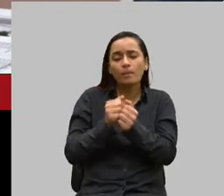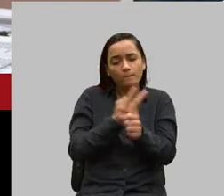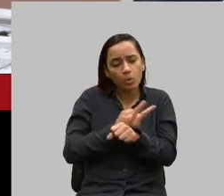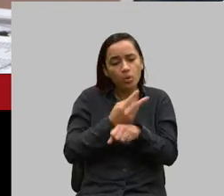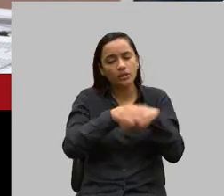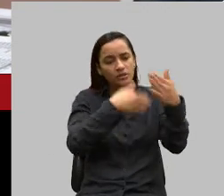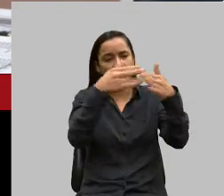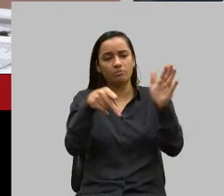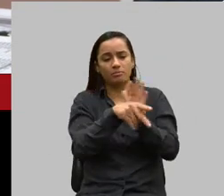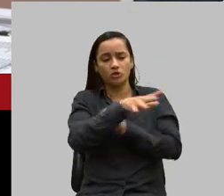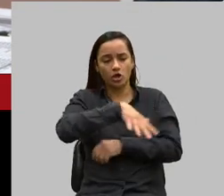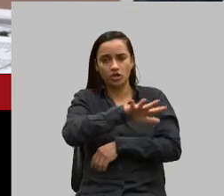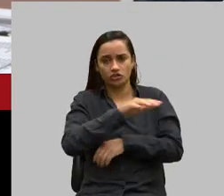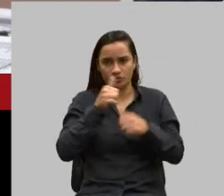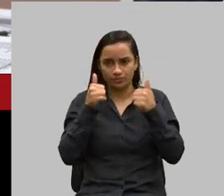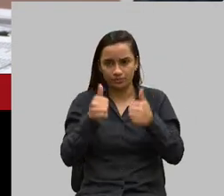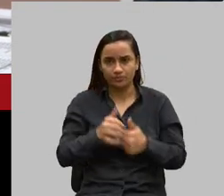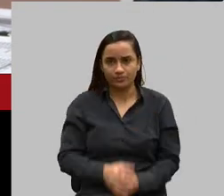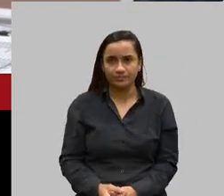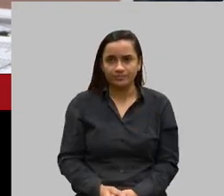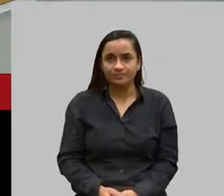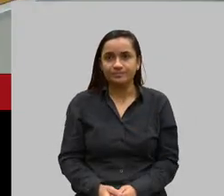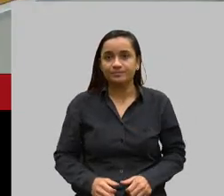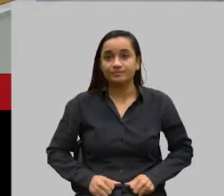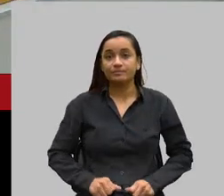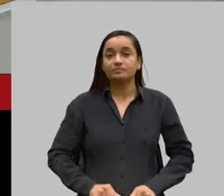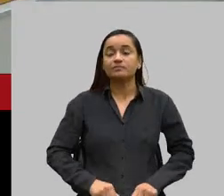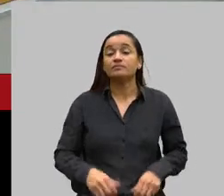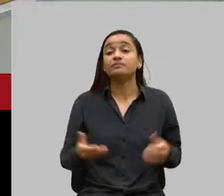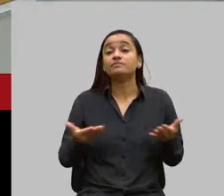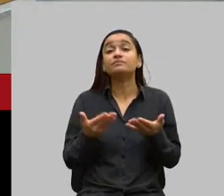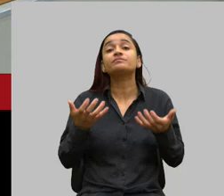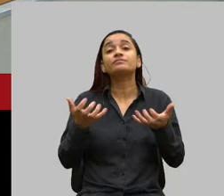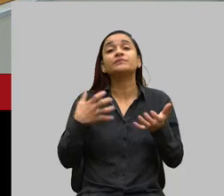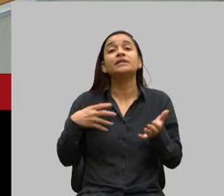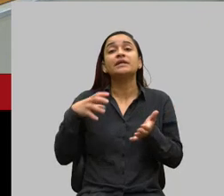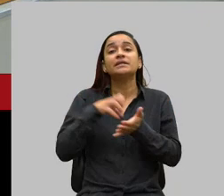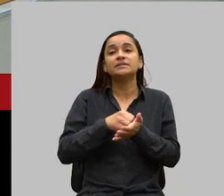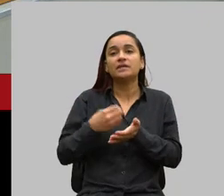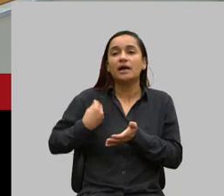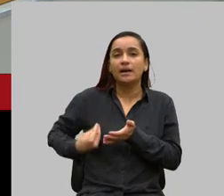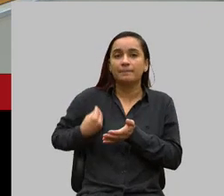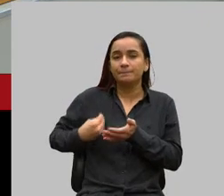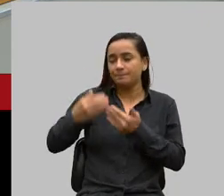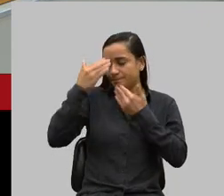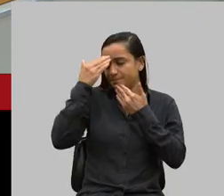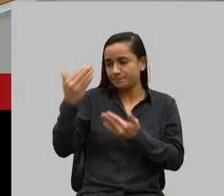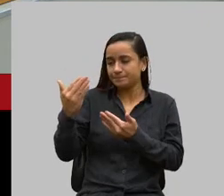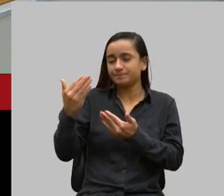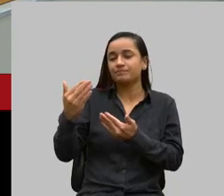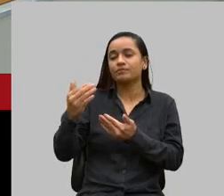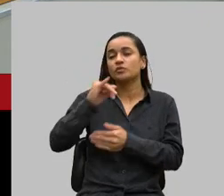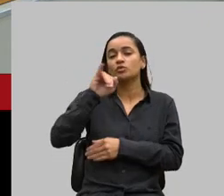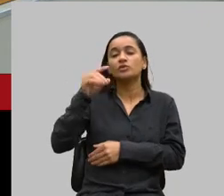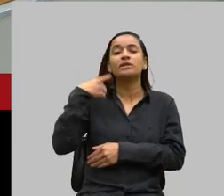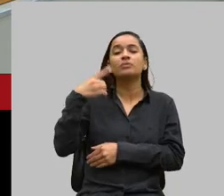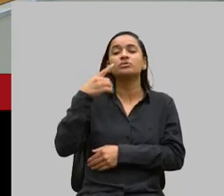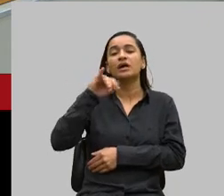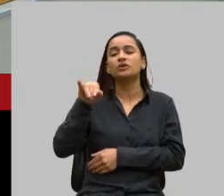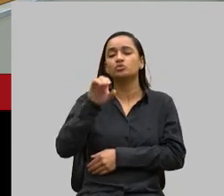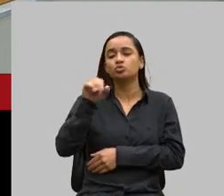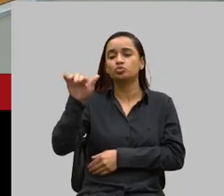região Ok quero registrar e agradecer a presença do deputado João Júnior vi